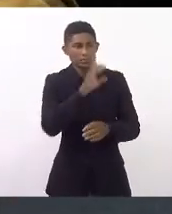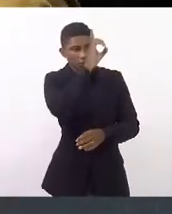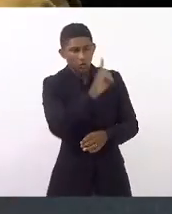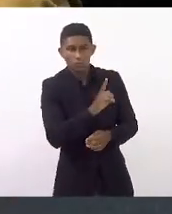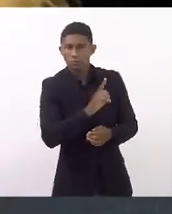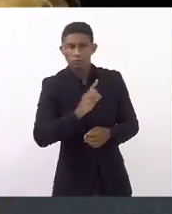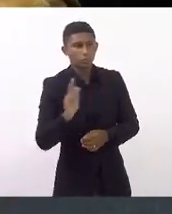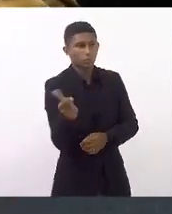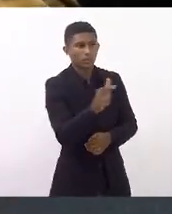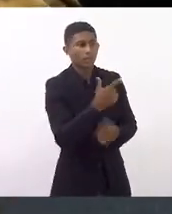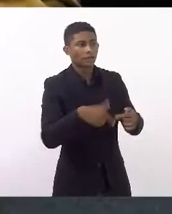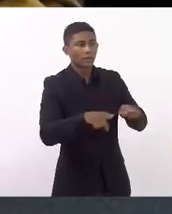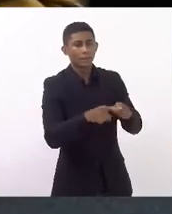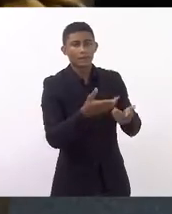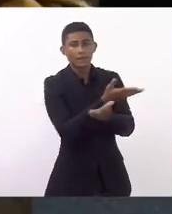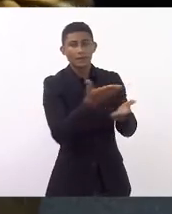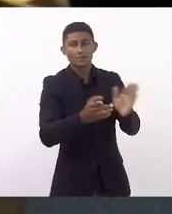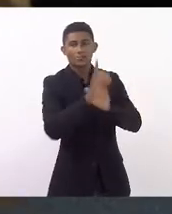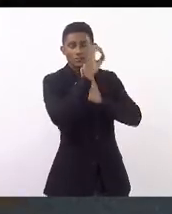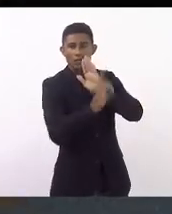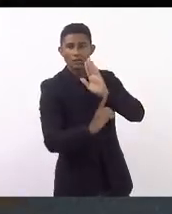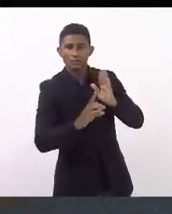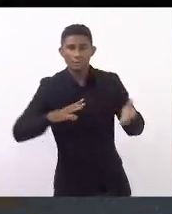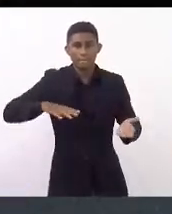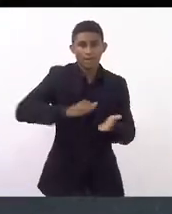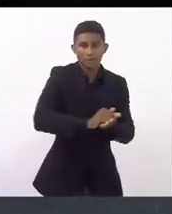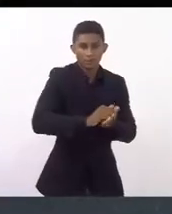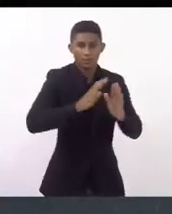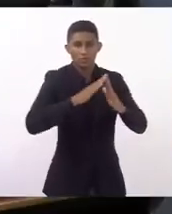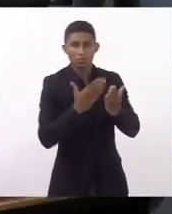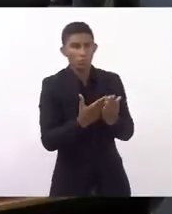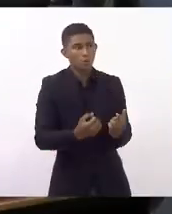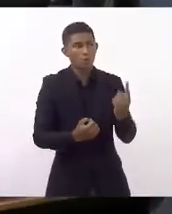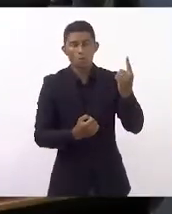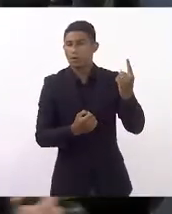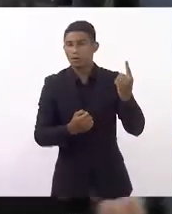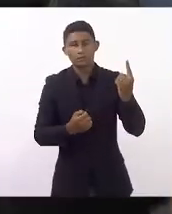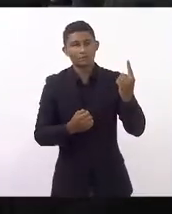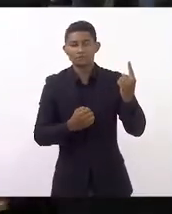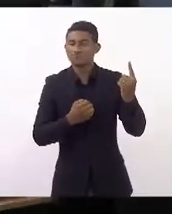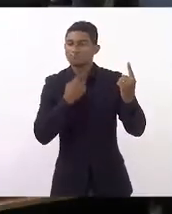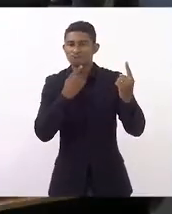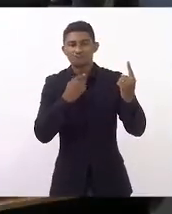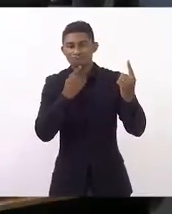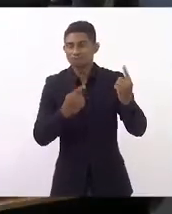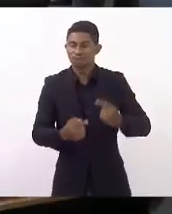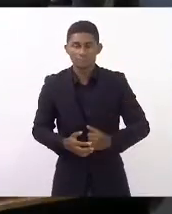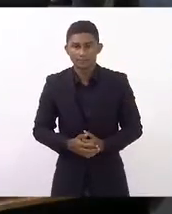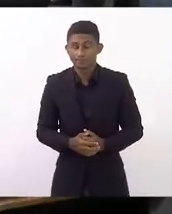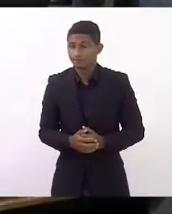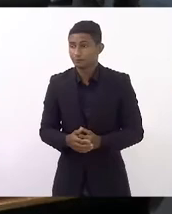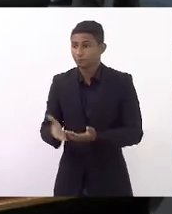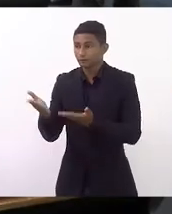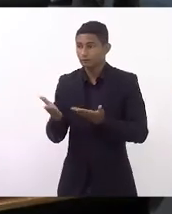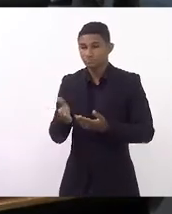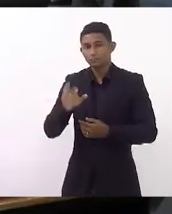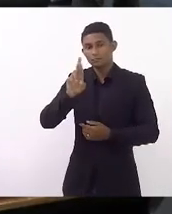acumularem as suas matrículas numa mesma escola. Deputado Renan Ferreira, em seguida, deputado líder do governo, Márcio